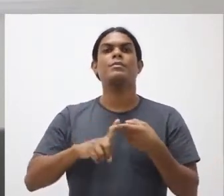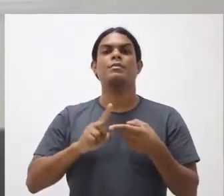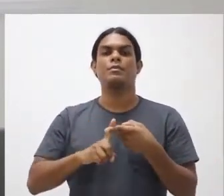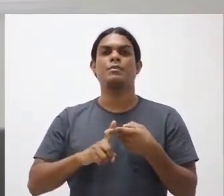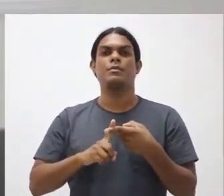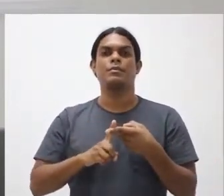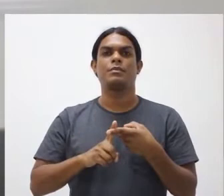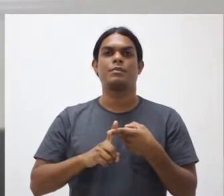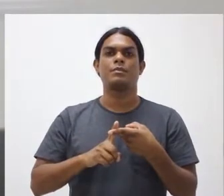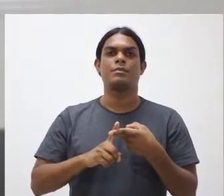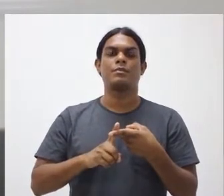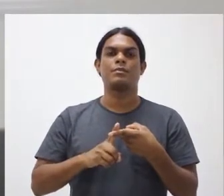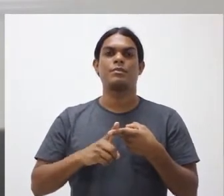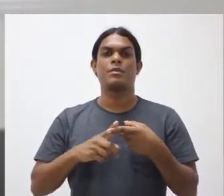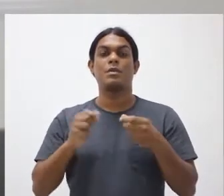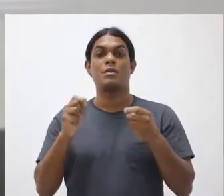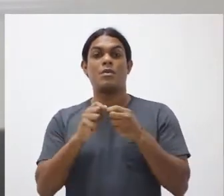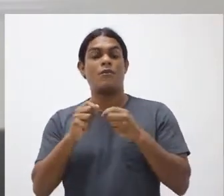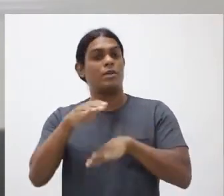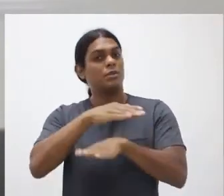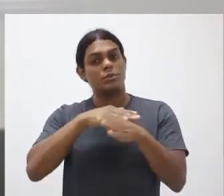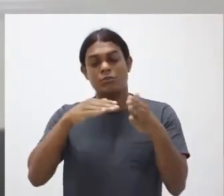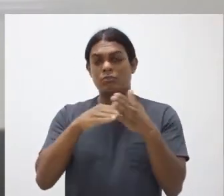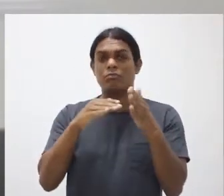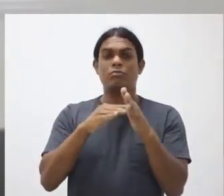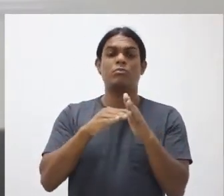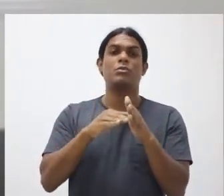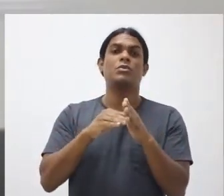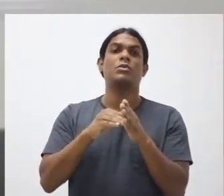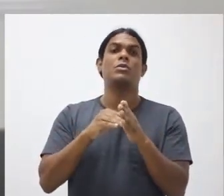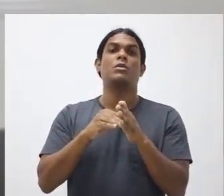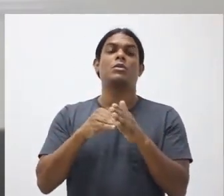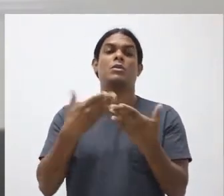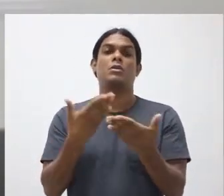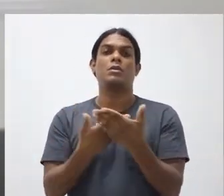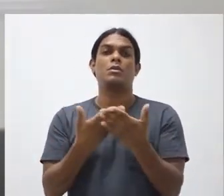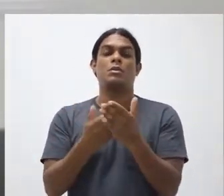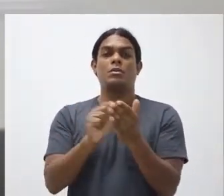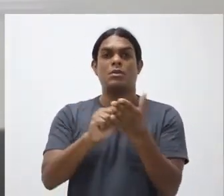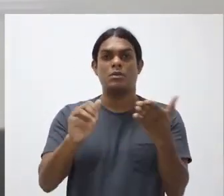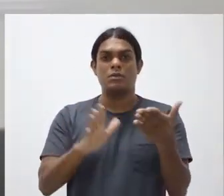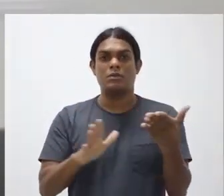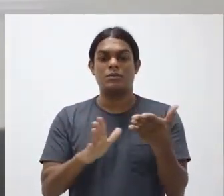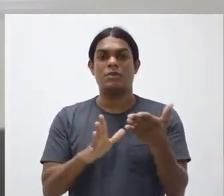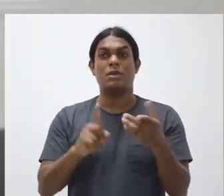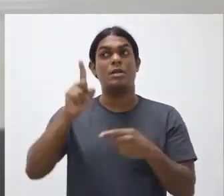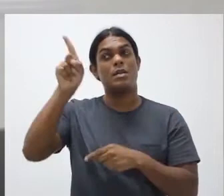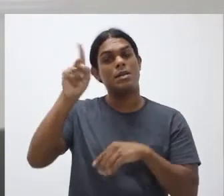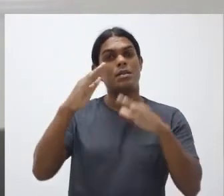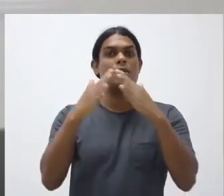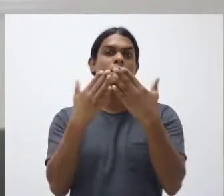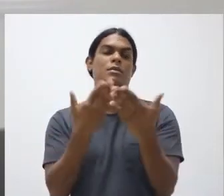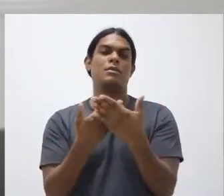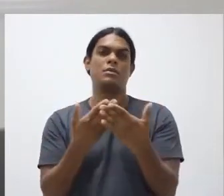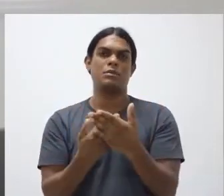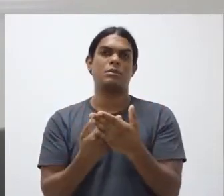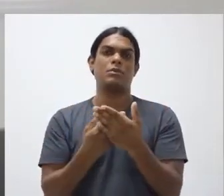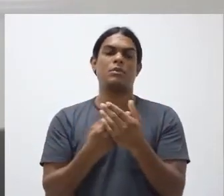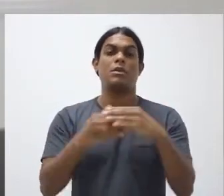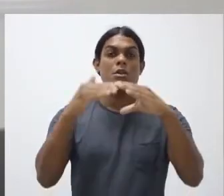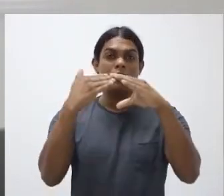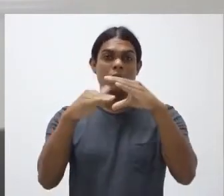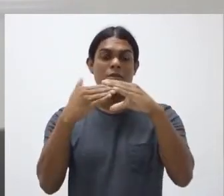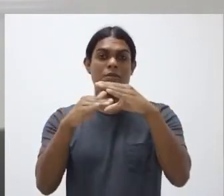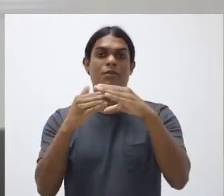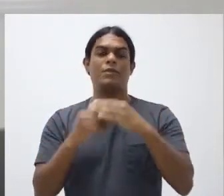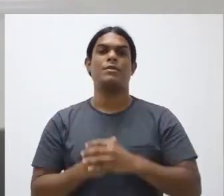e também resolvam todas as aulas atividades que fizerem nos polos presenciais e postem dentro dos prazos